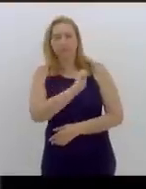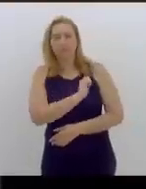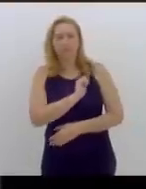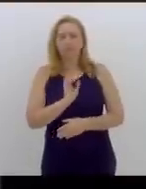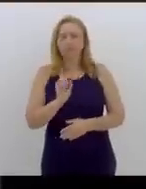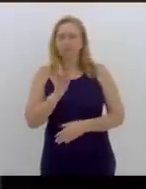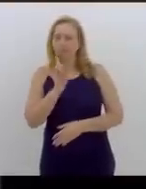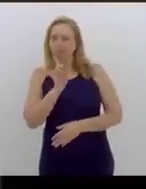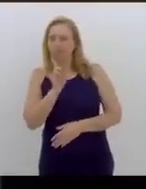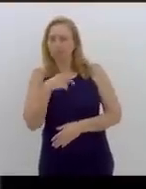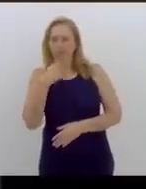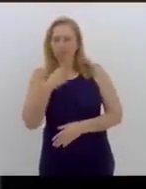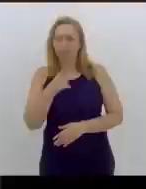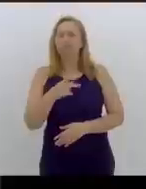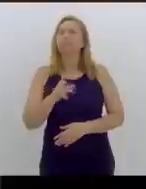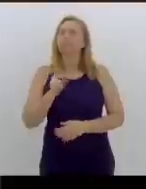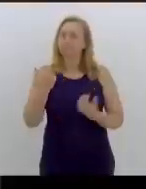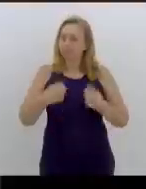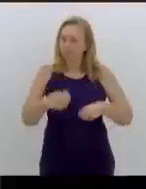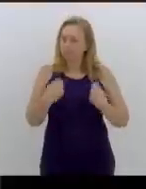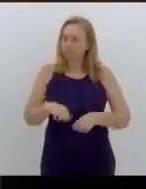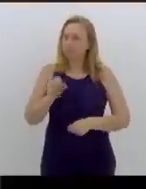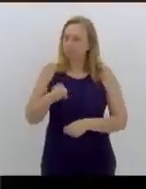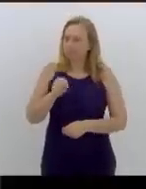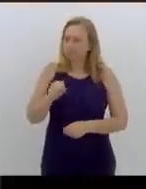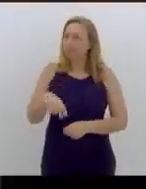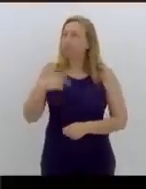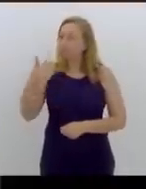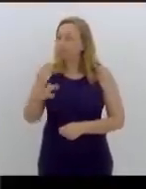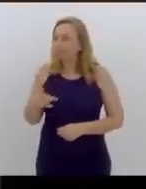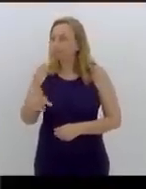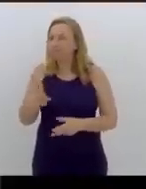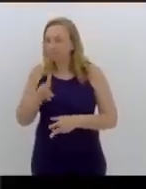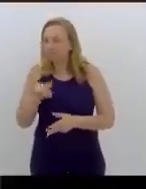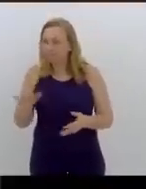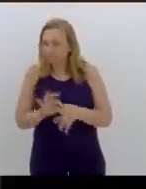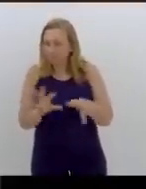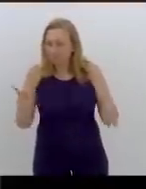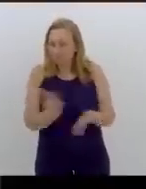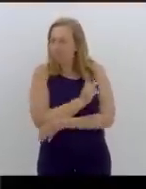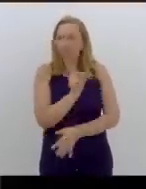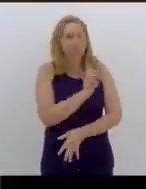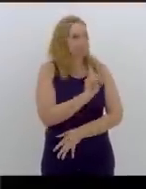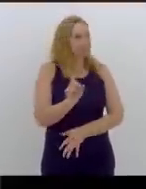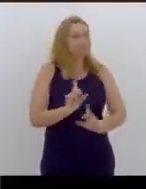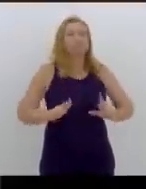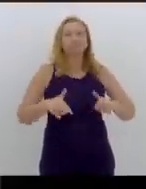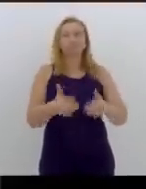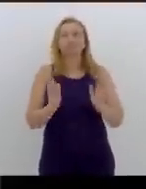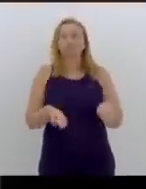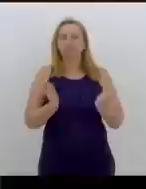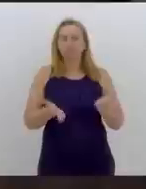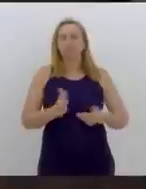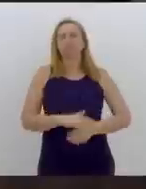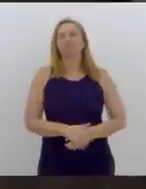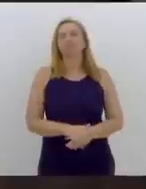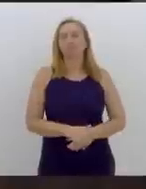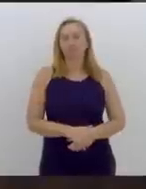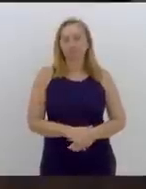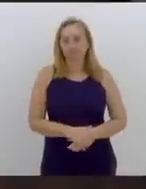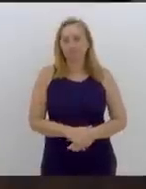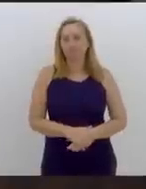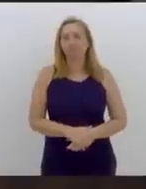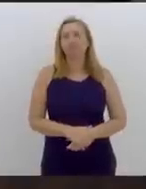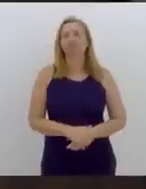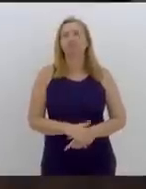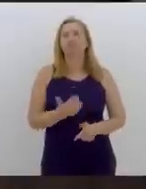quieto logo tem que levar vai deixar acontecer tem que ser para ativo tem que saber quando ela tá chegando a onda